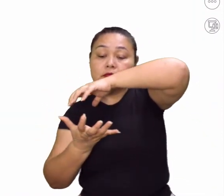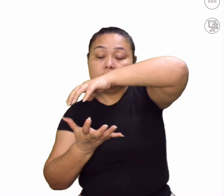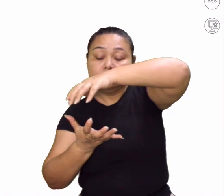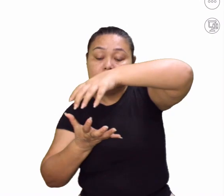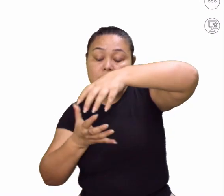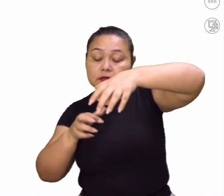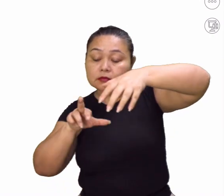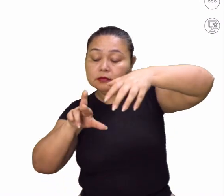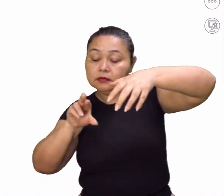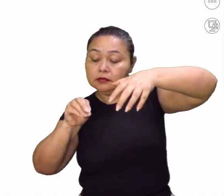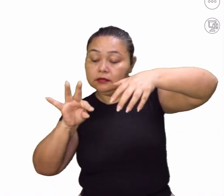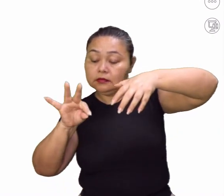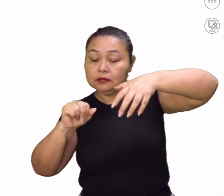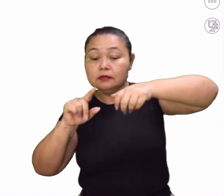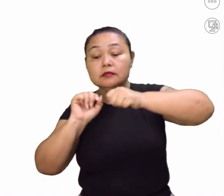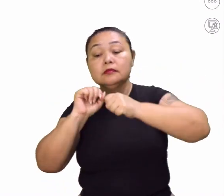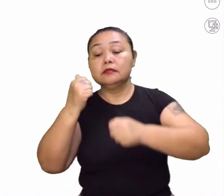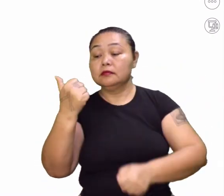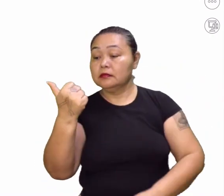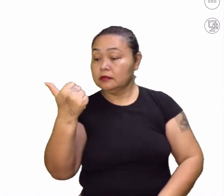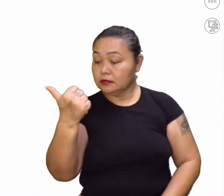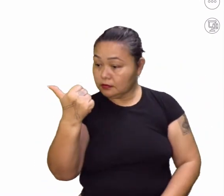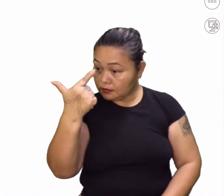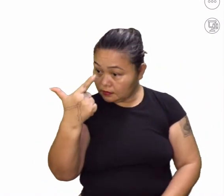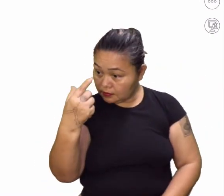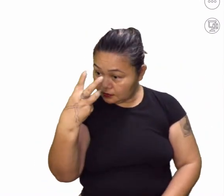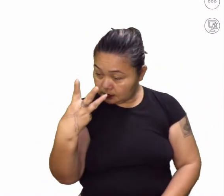rotação. Coloca aí 23 horas,